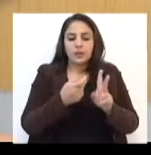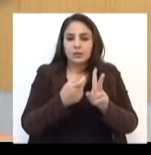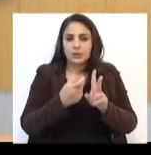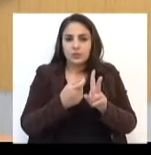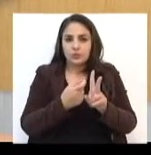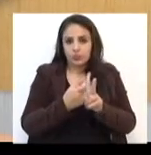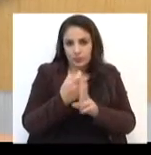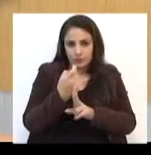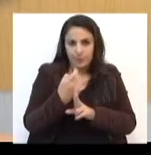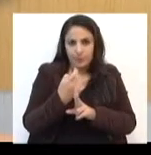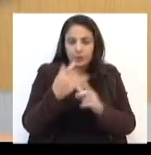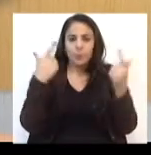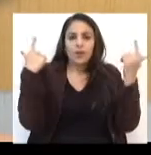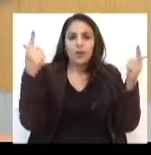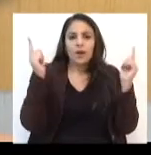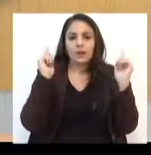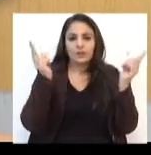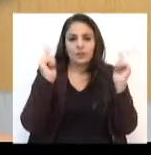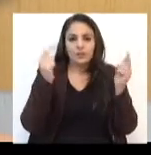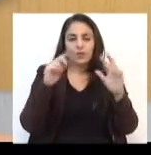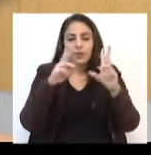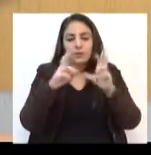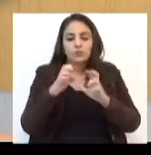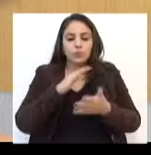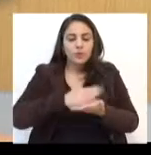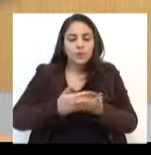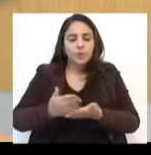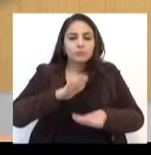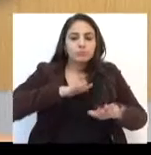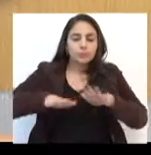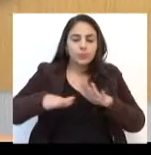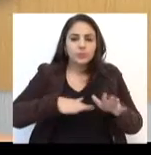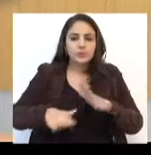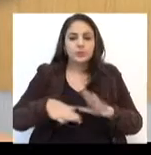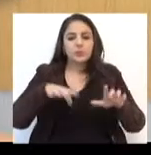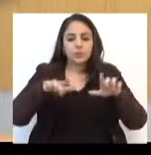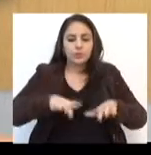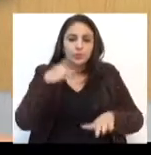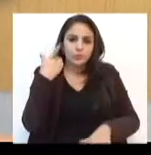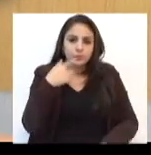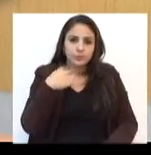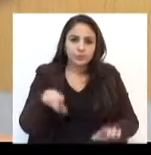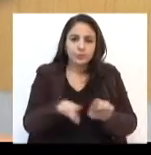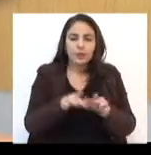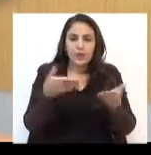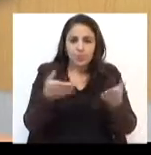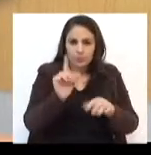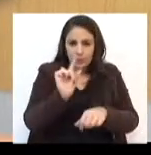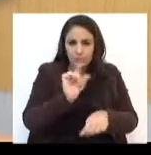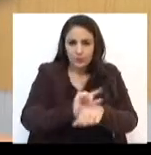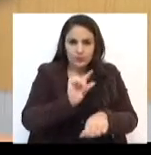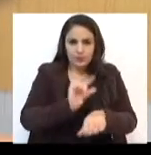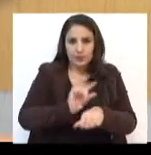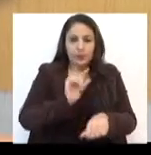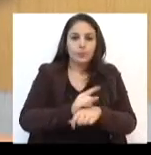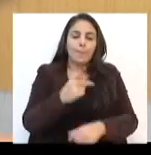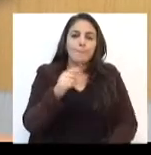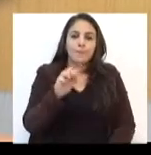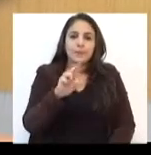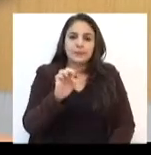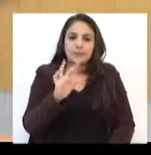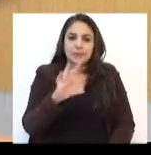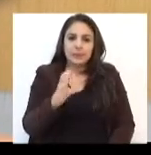para o Carnaval e o assunto segue movimentando o cenário político. Recentemente, o vereador Patrick